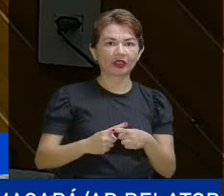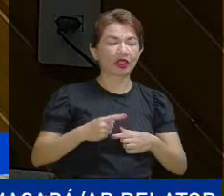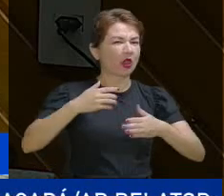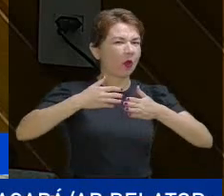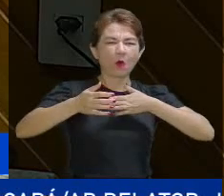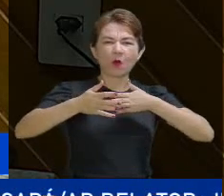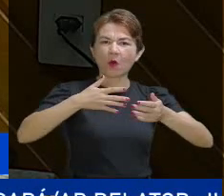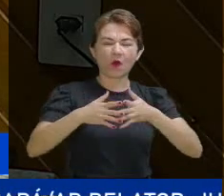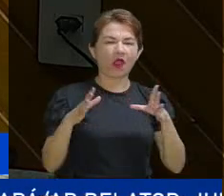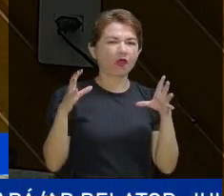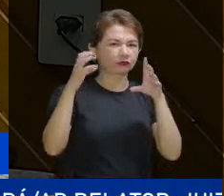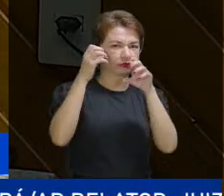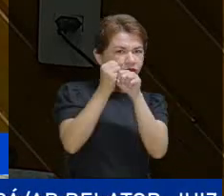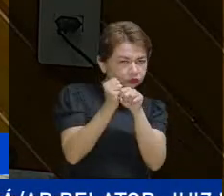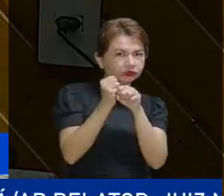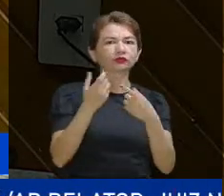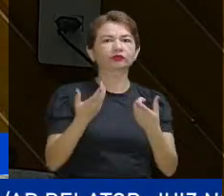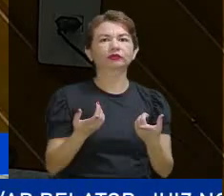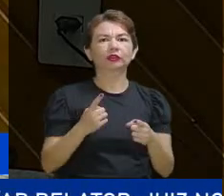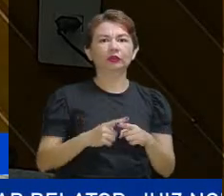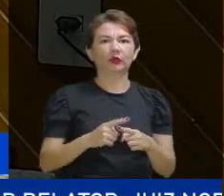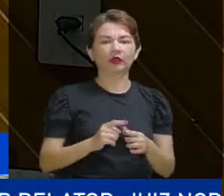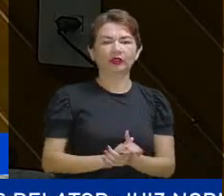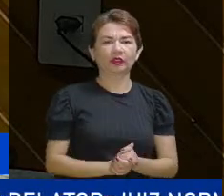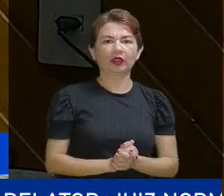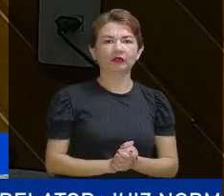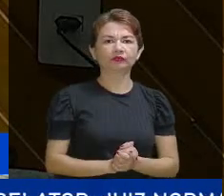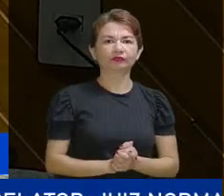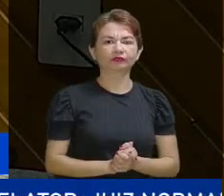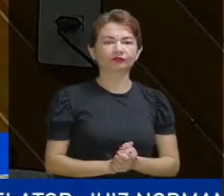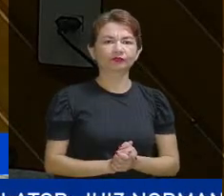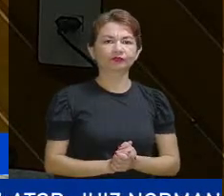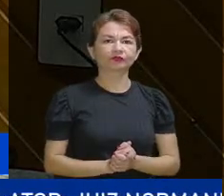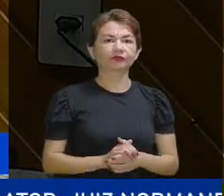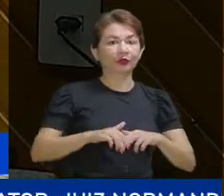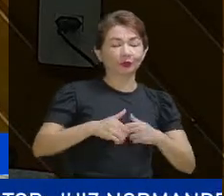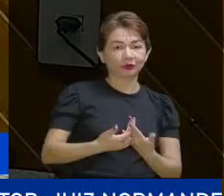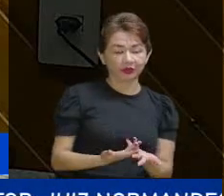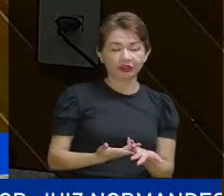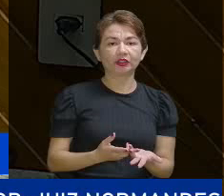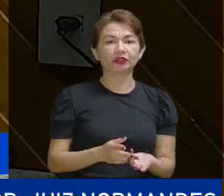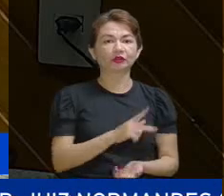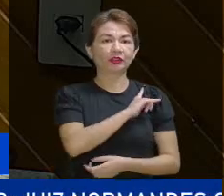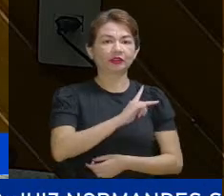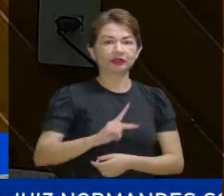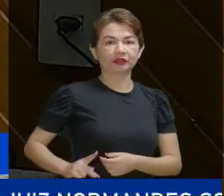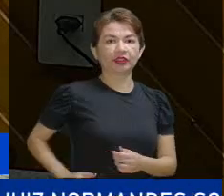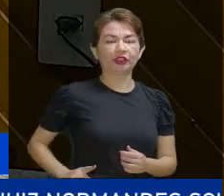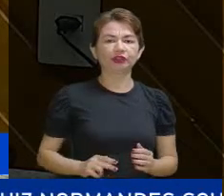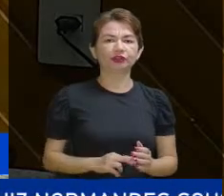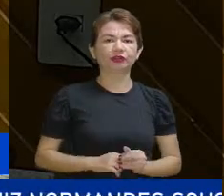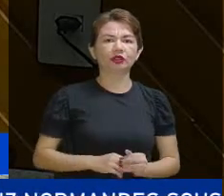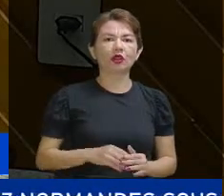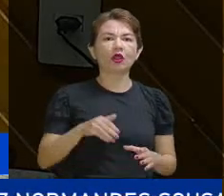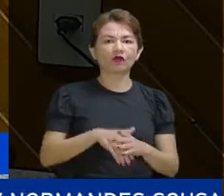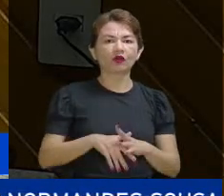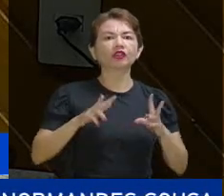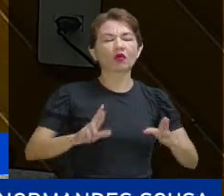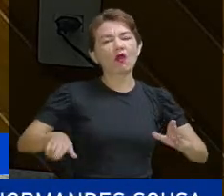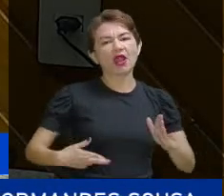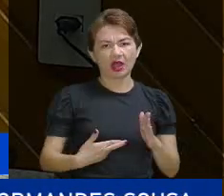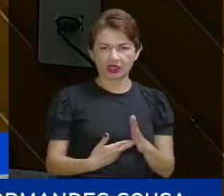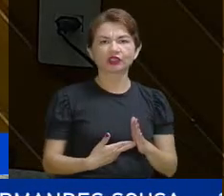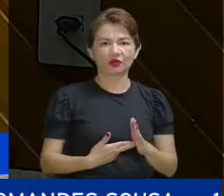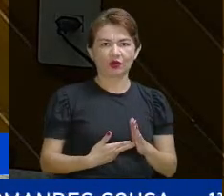qualquer obscuridade, contradição, omissão ou erro material no acordo impugnado. Então, diante disso, senhor presidente, eu acompanho integralmente o eminente